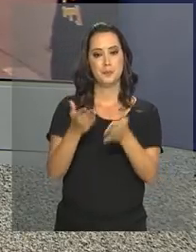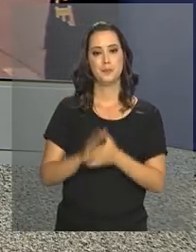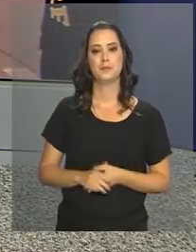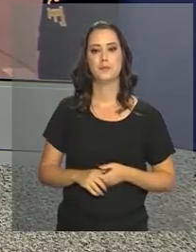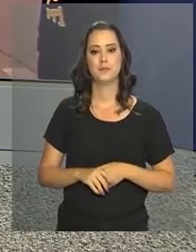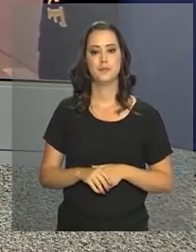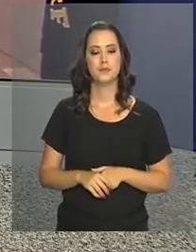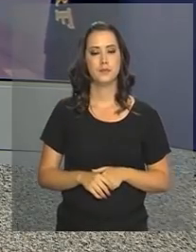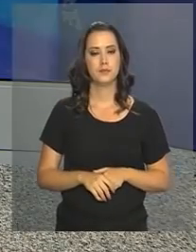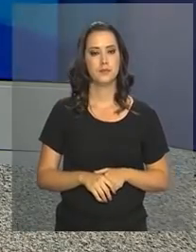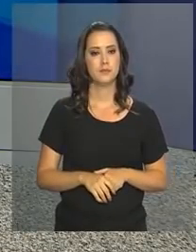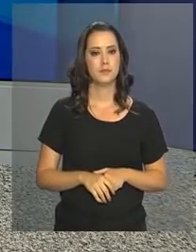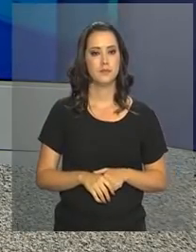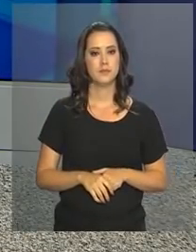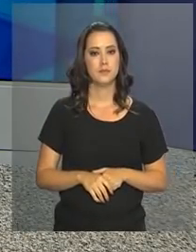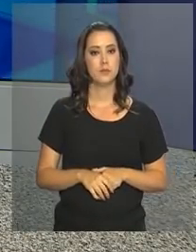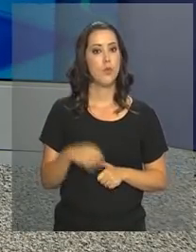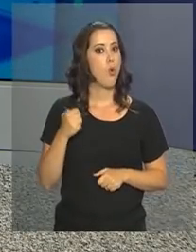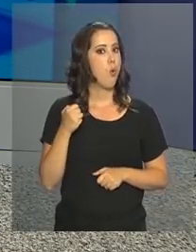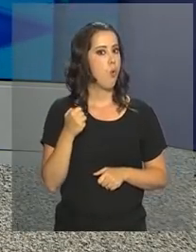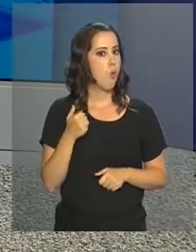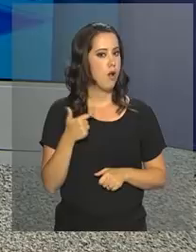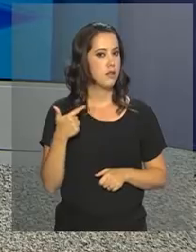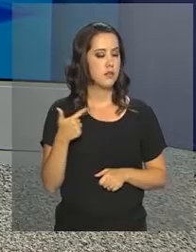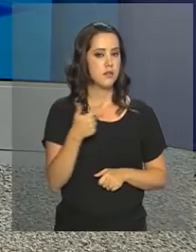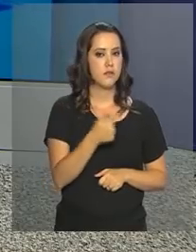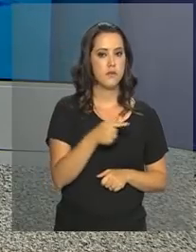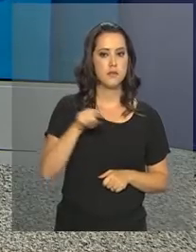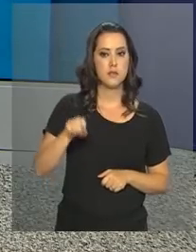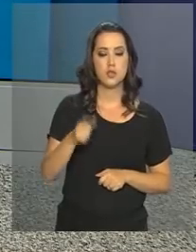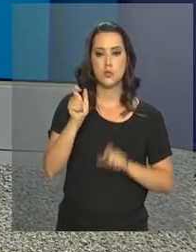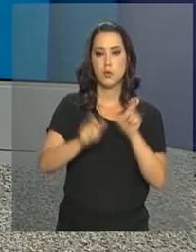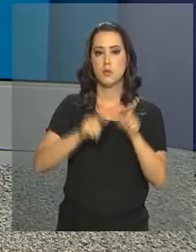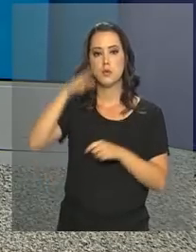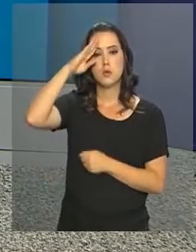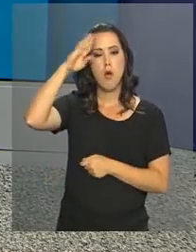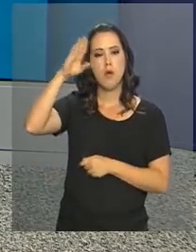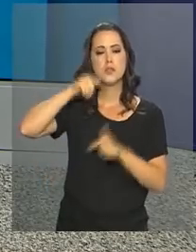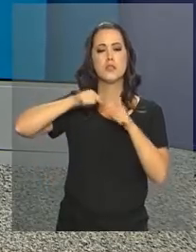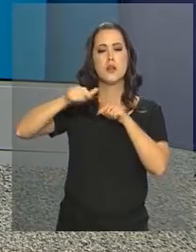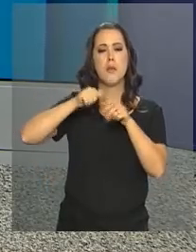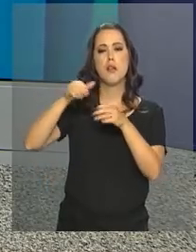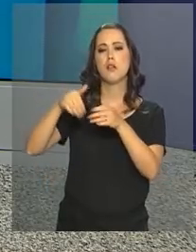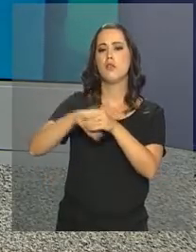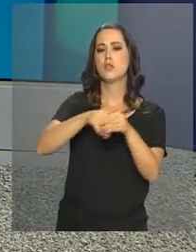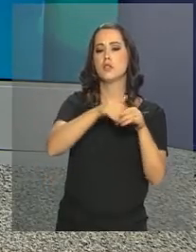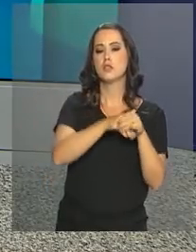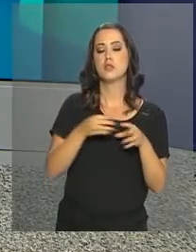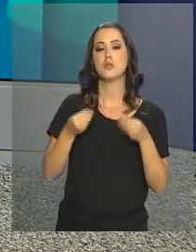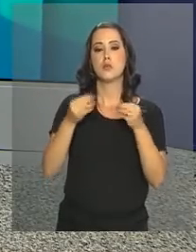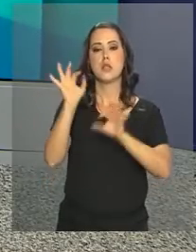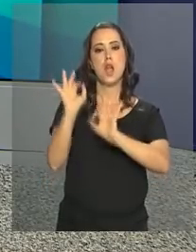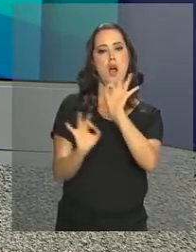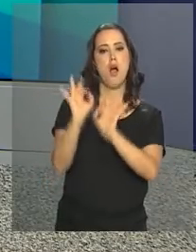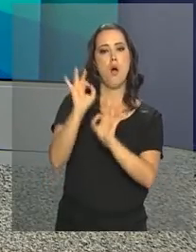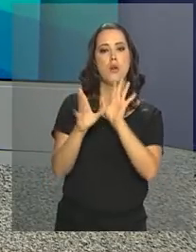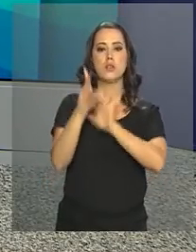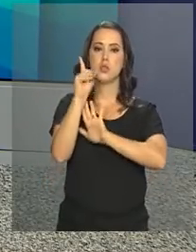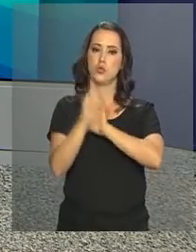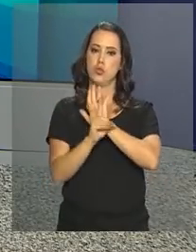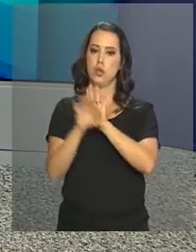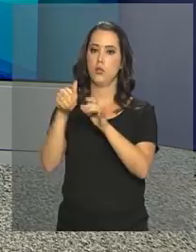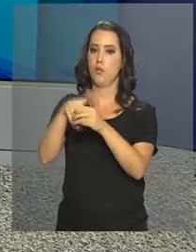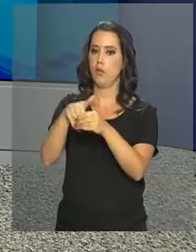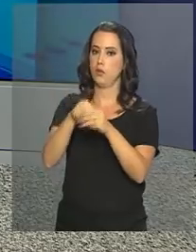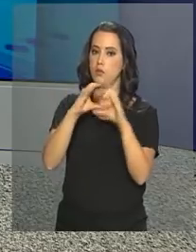vocês. Quase 27 mil militares vão trabalhar nas eleições para garantir a ordem e o direito ao